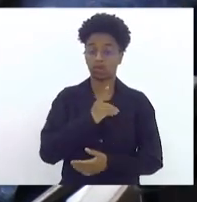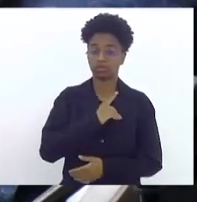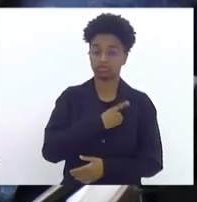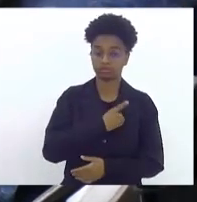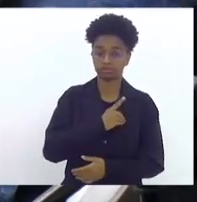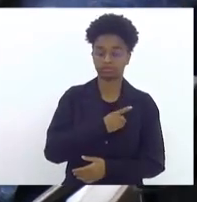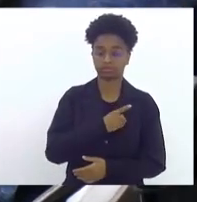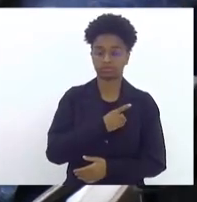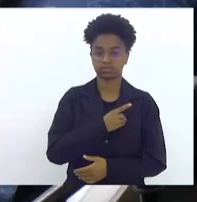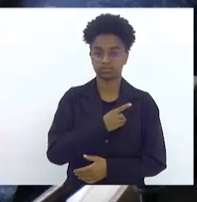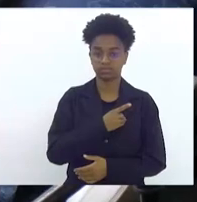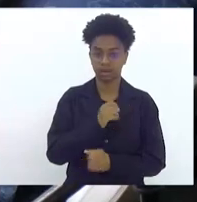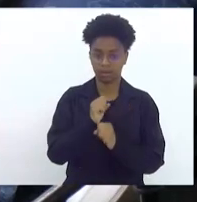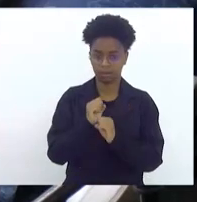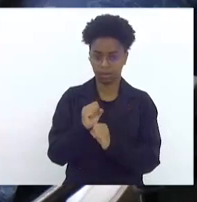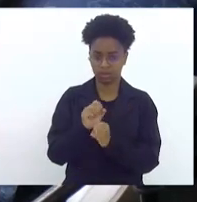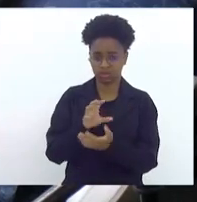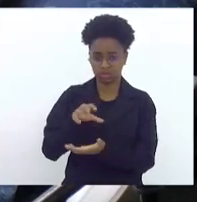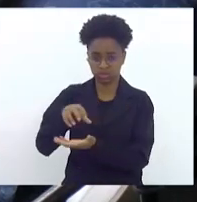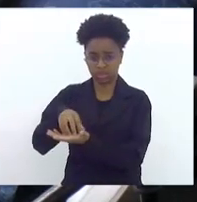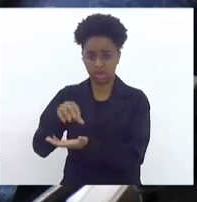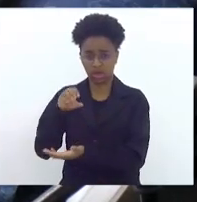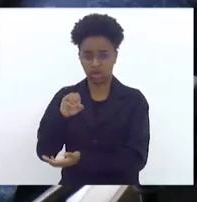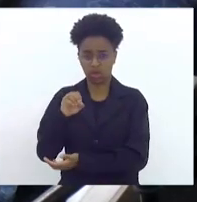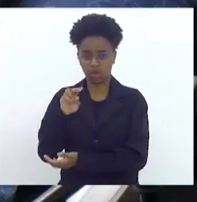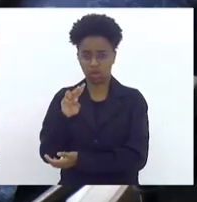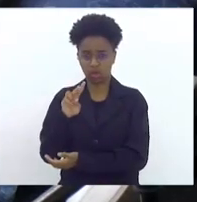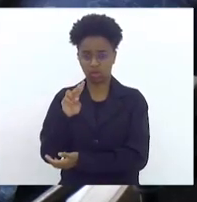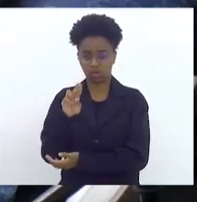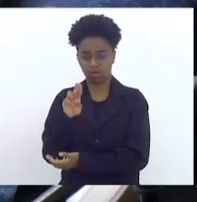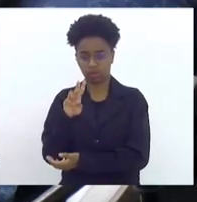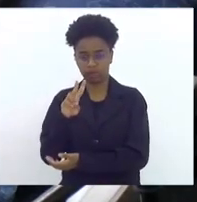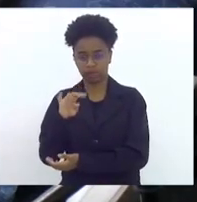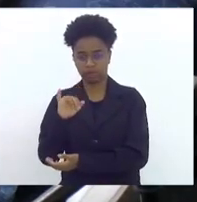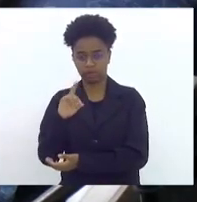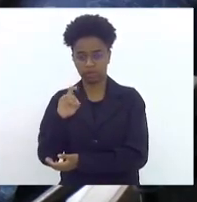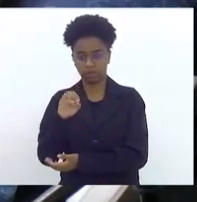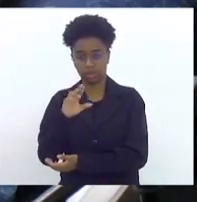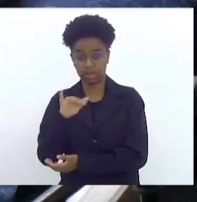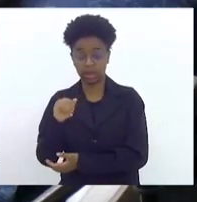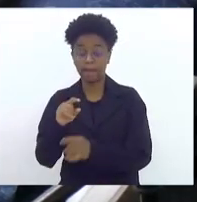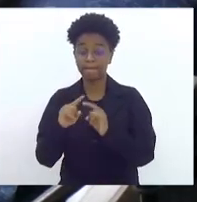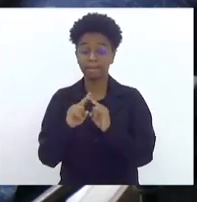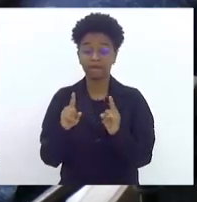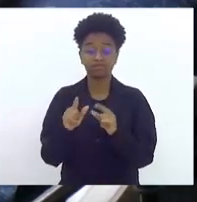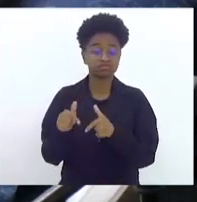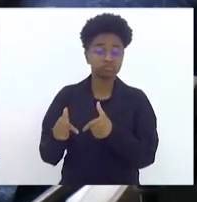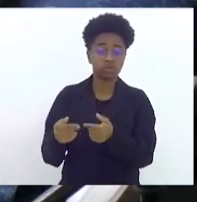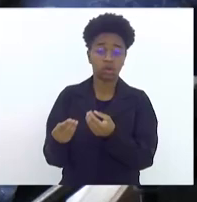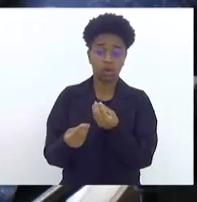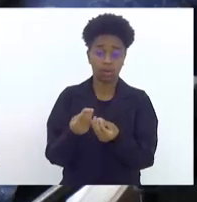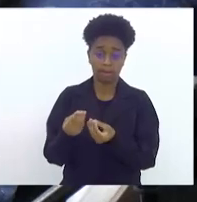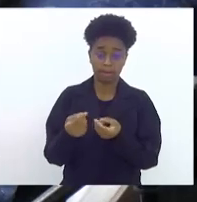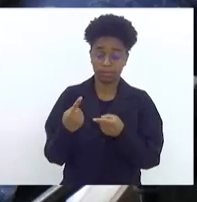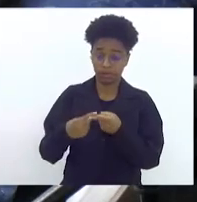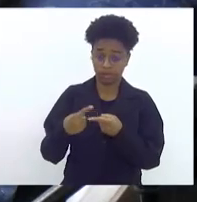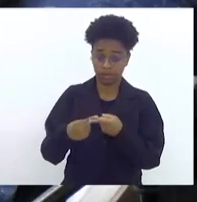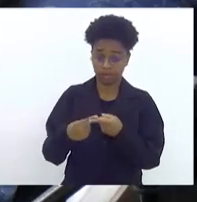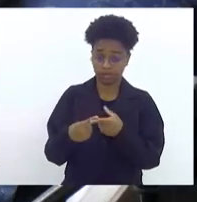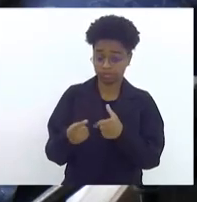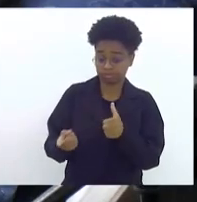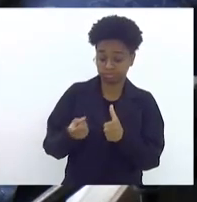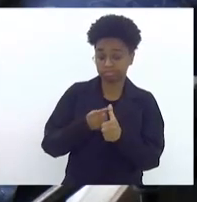ela pode ir na ouvidoria do Ministério Público a gente tem uma ouvidoria da mulher mas o que ela vai fazer porque no primeiro momento ela fica